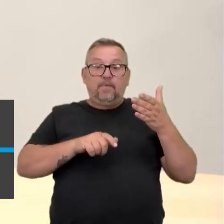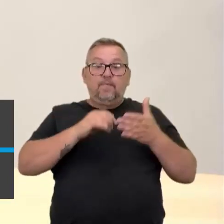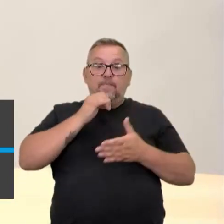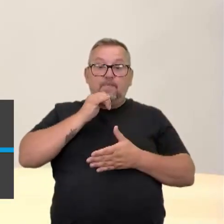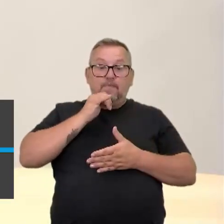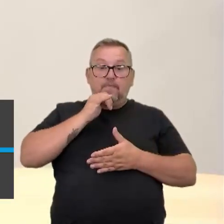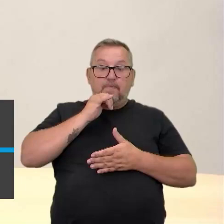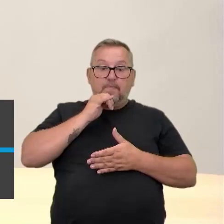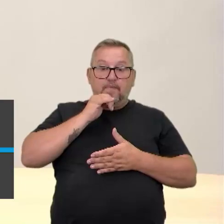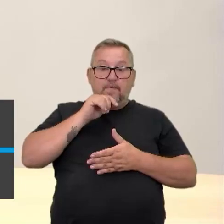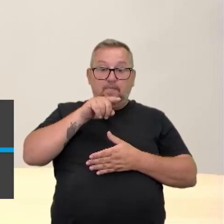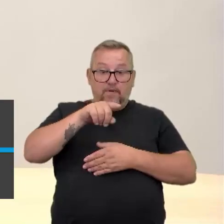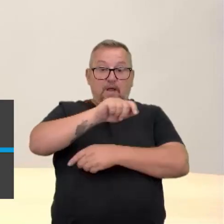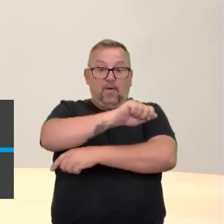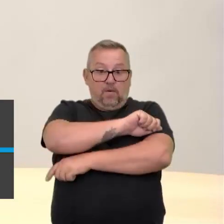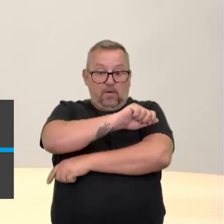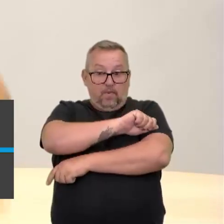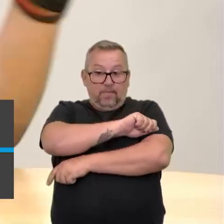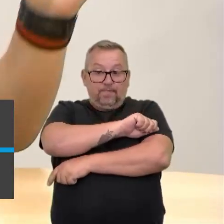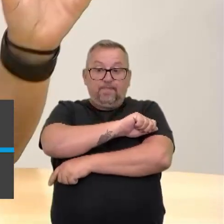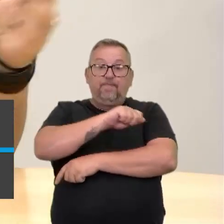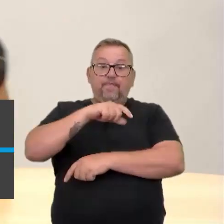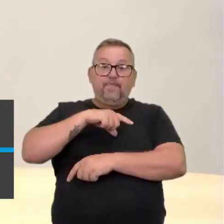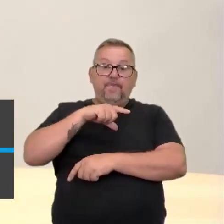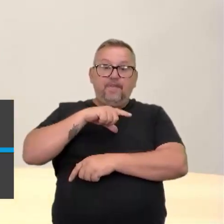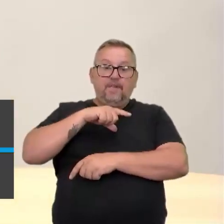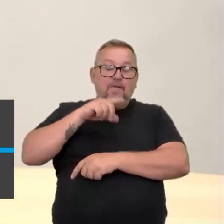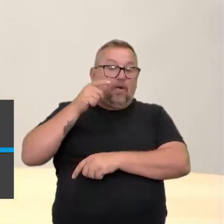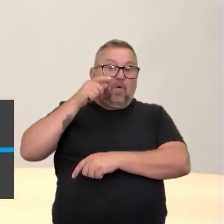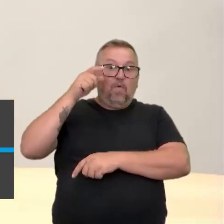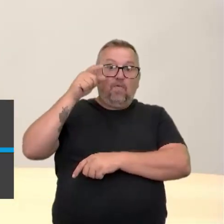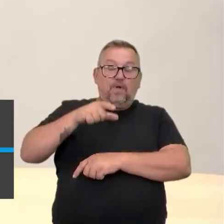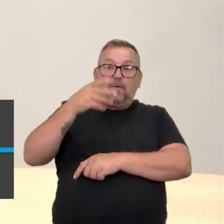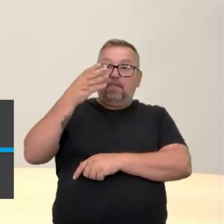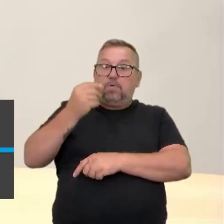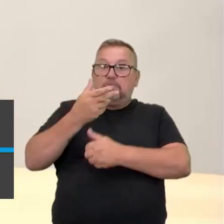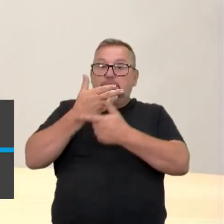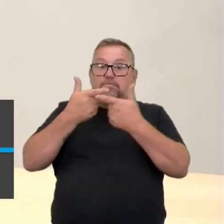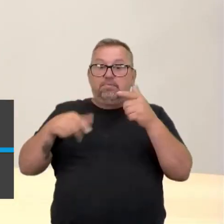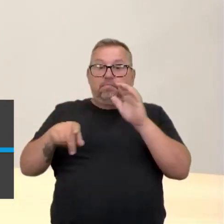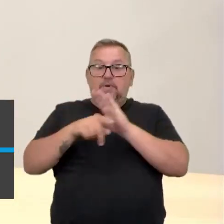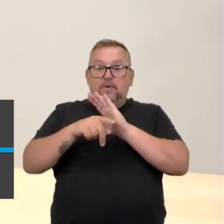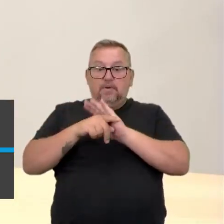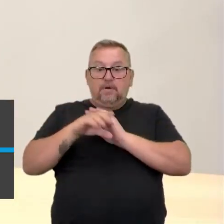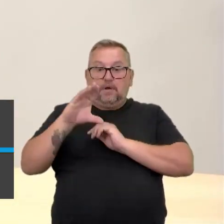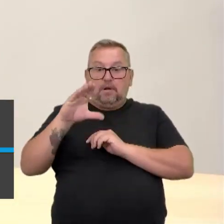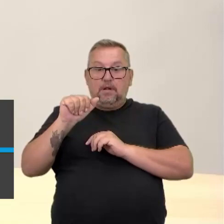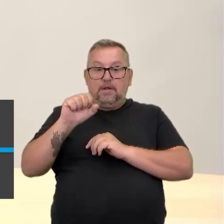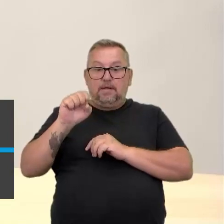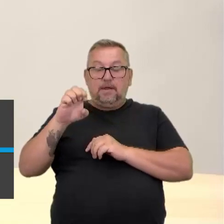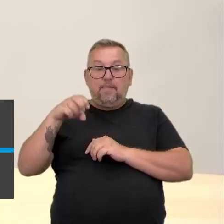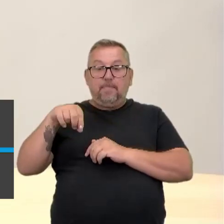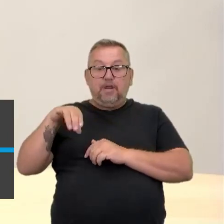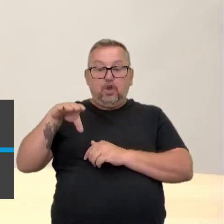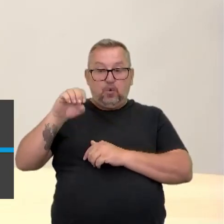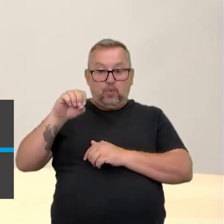exemplo, para você aluno, eu sei que vocês estão no boom aí de assistir, muito de vocês, o canal do Casimiro. Né? E o Casimiro, às